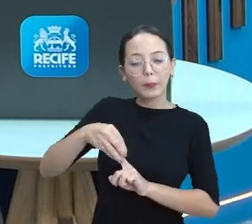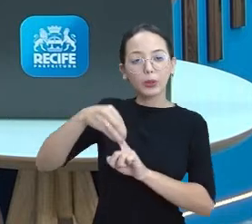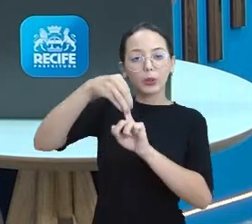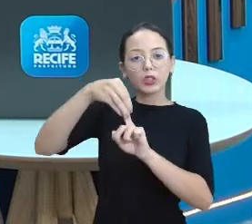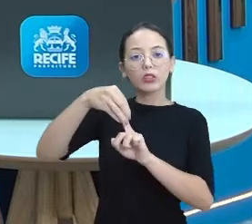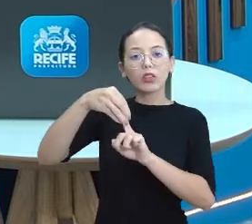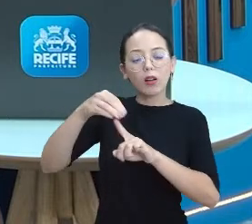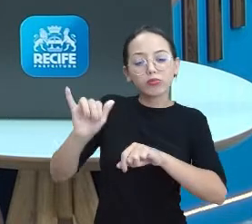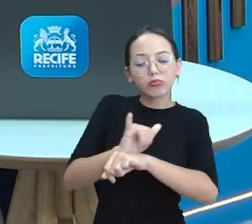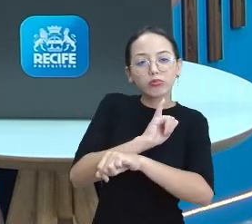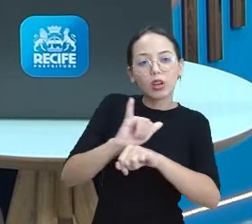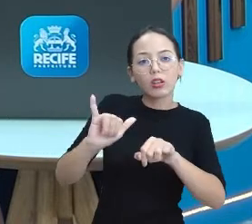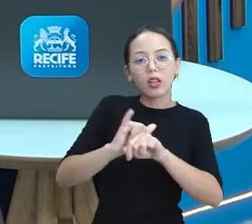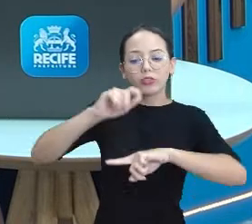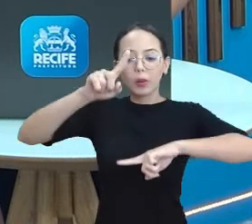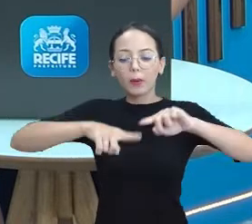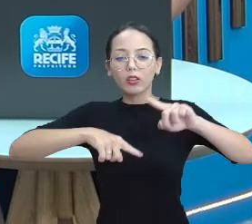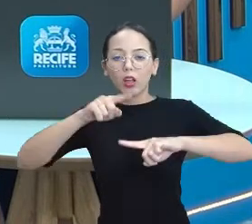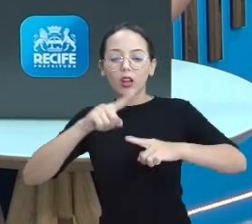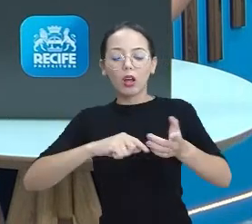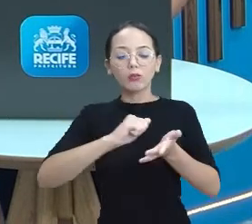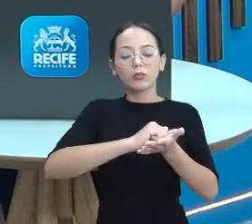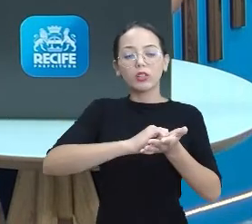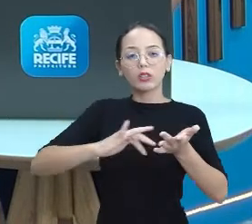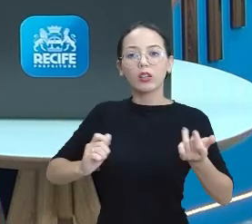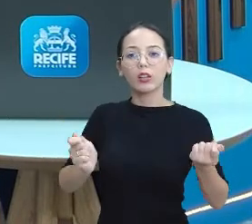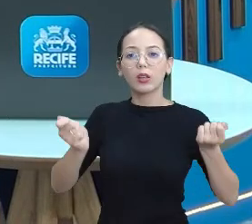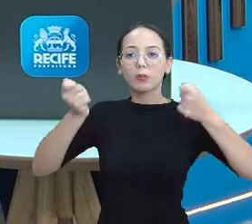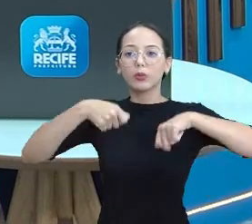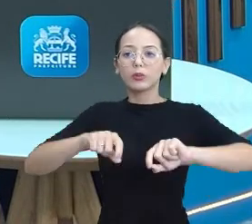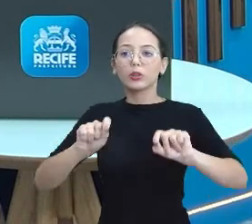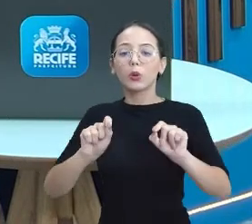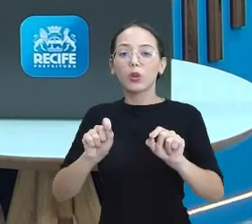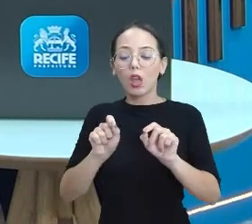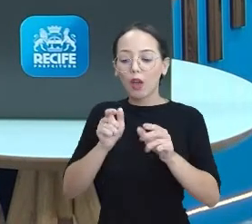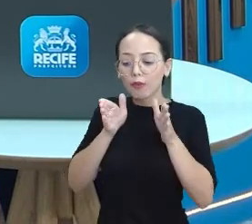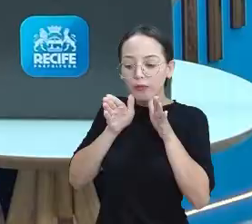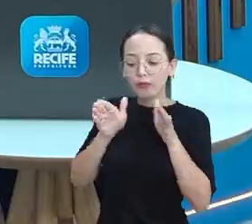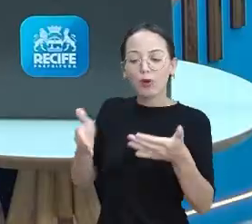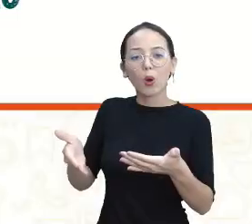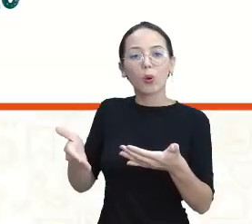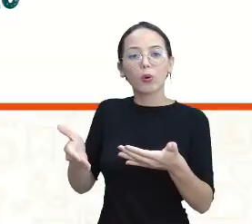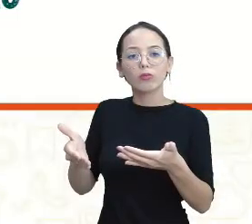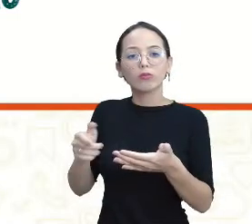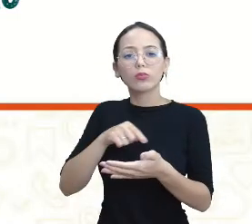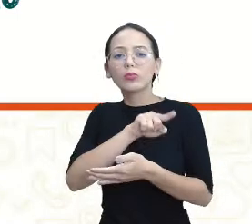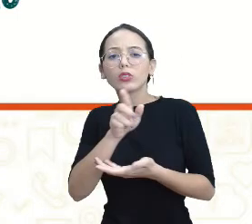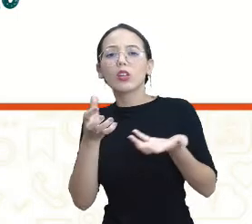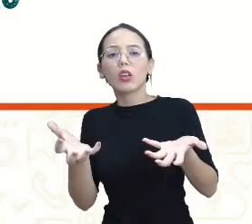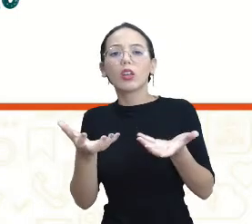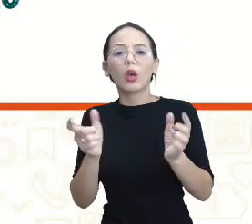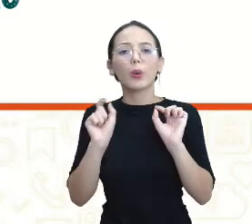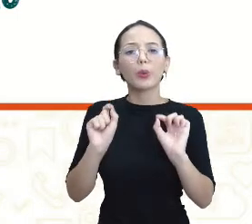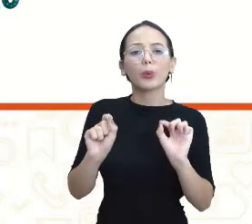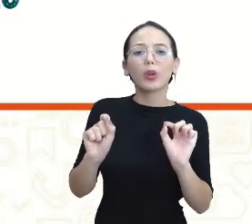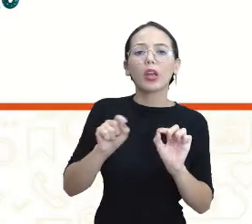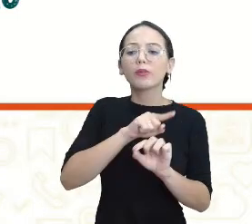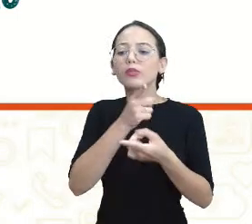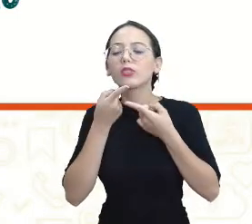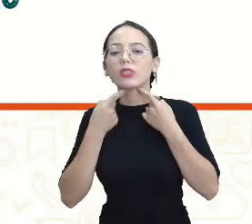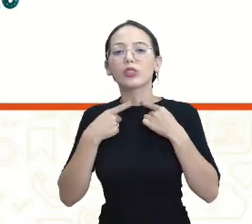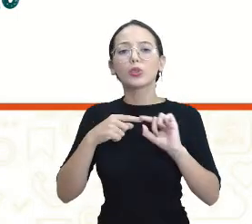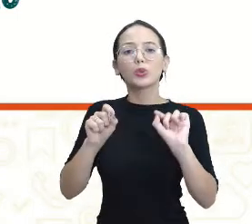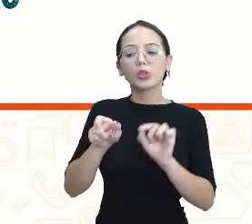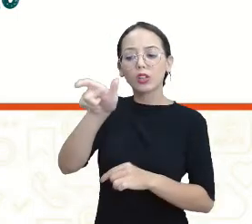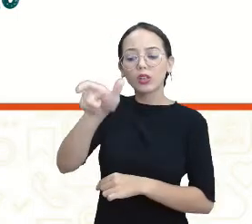os recursos, as atividades que possibilitam a seleção do foco. O que é que você quer, o que é que você deseja